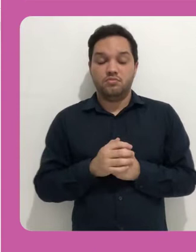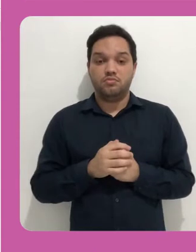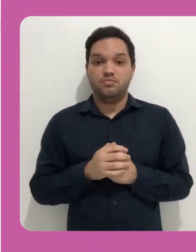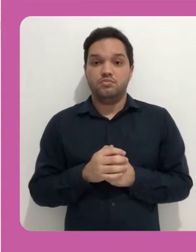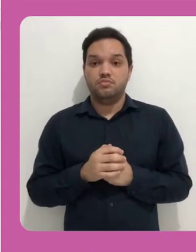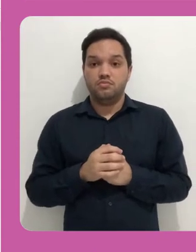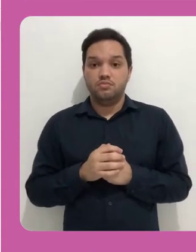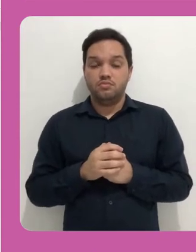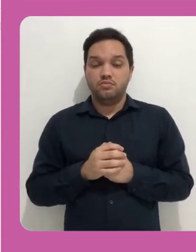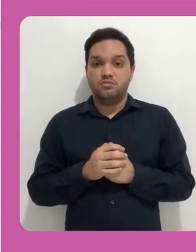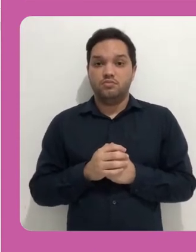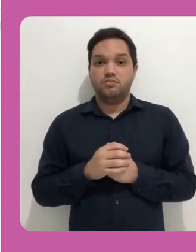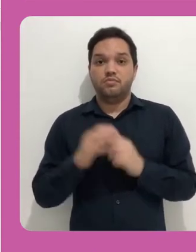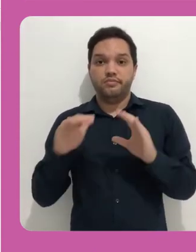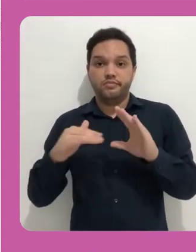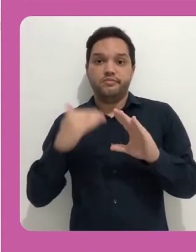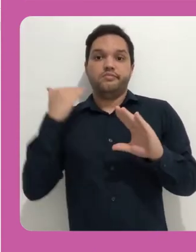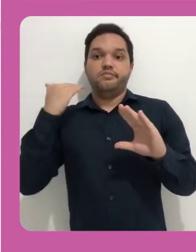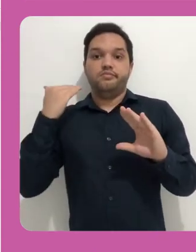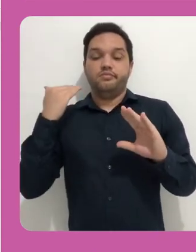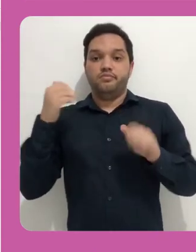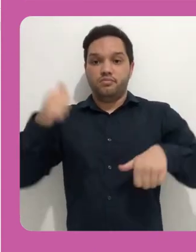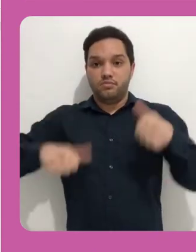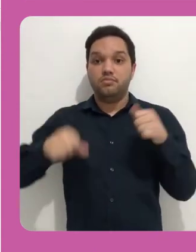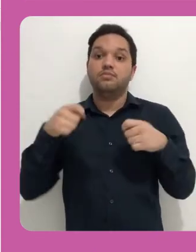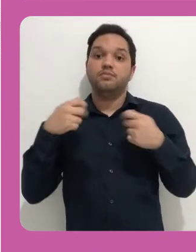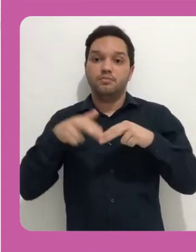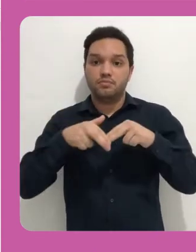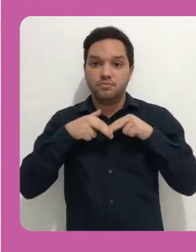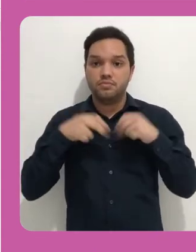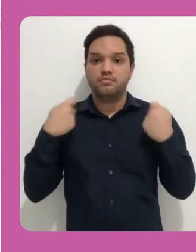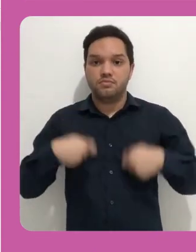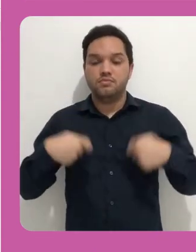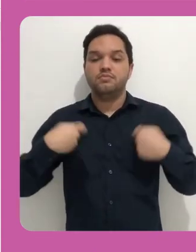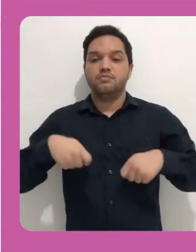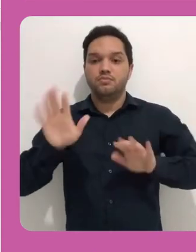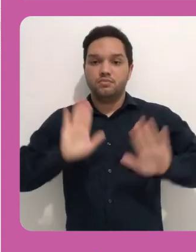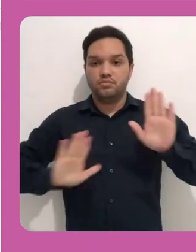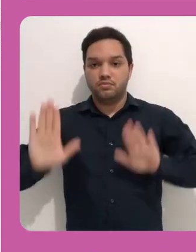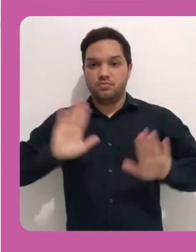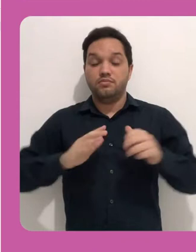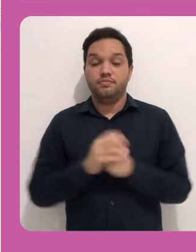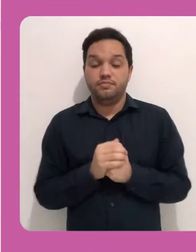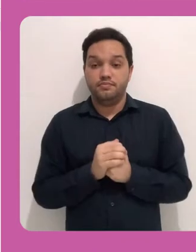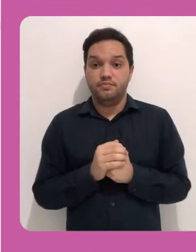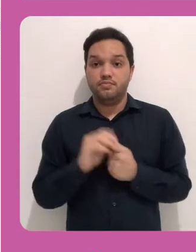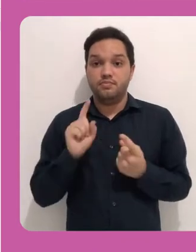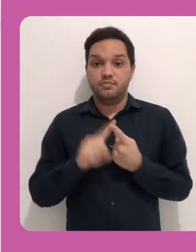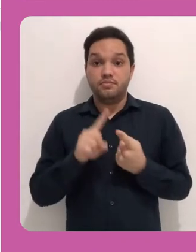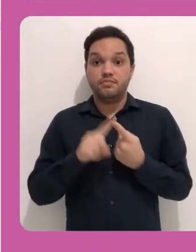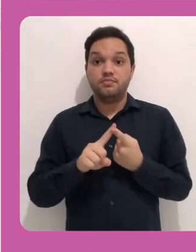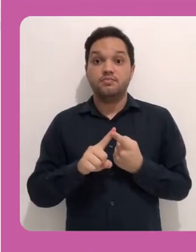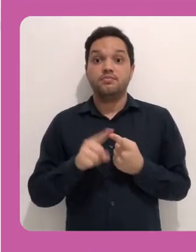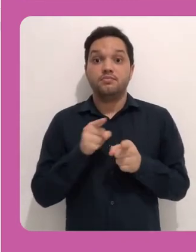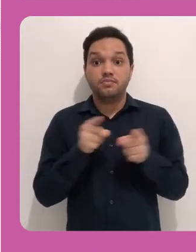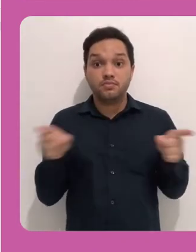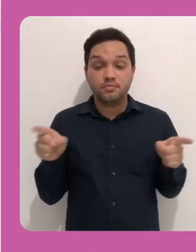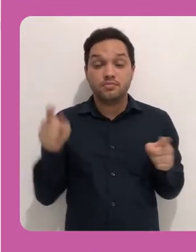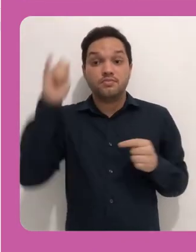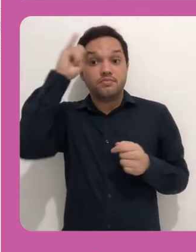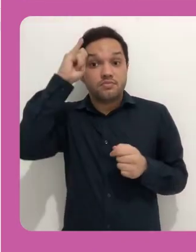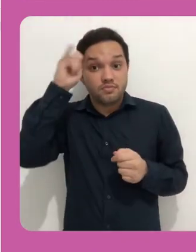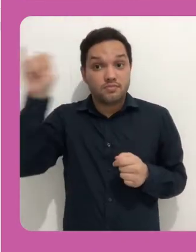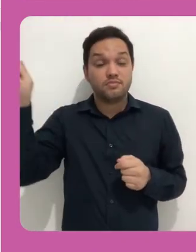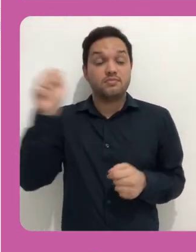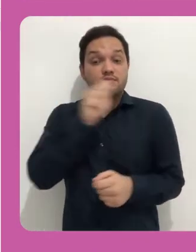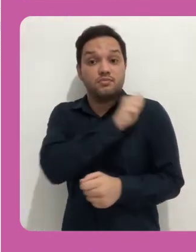E também evitar que os alunos enviem uma tarefa, um arquivo em atraso. Também vou